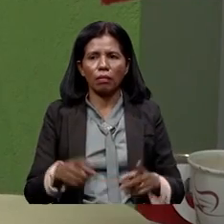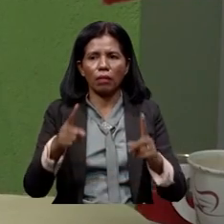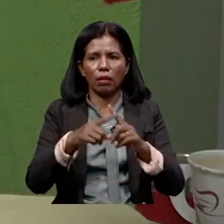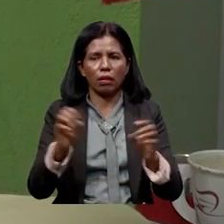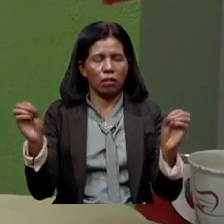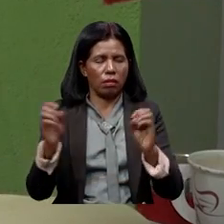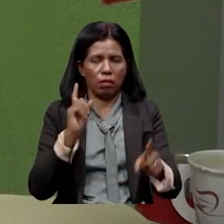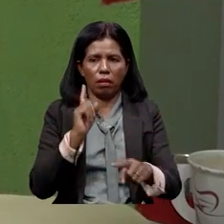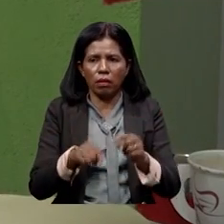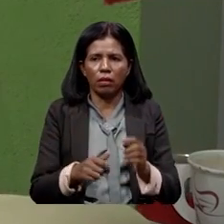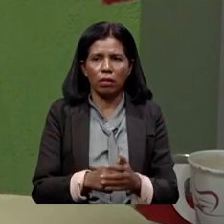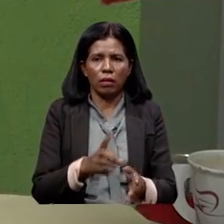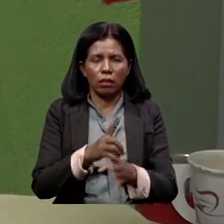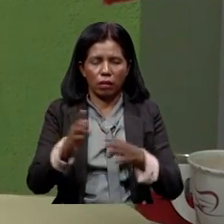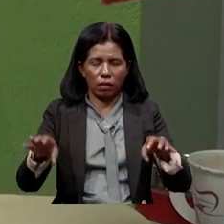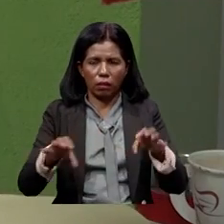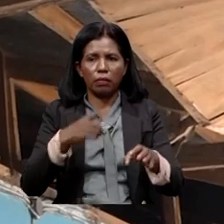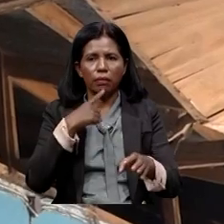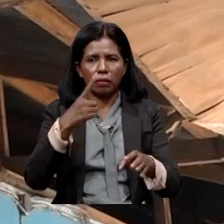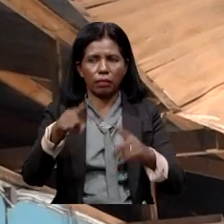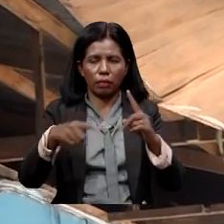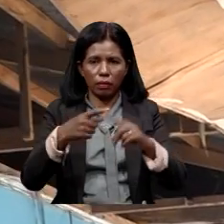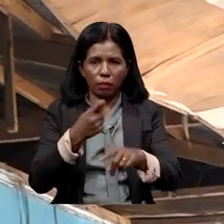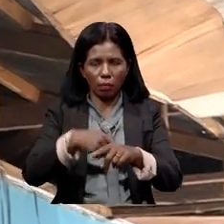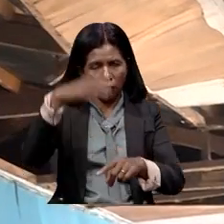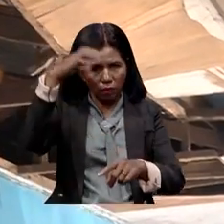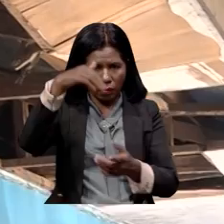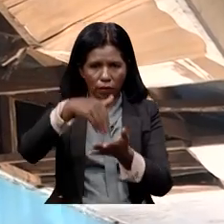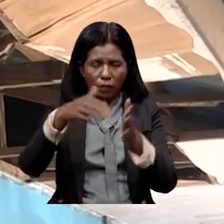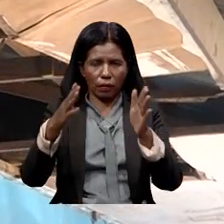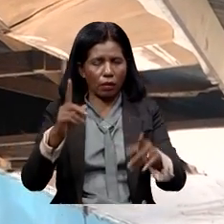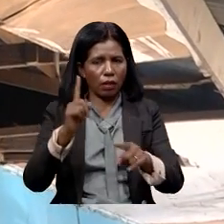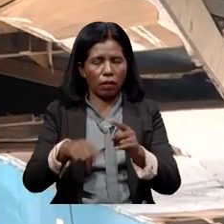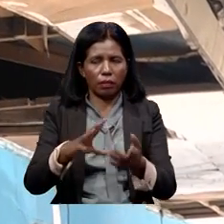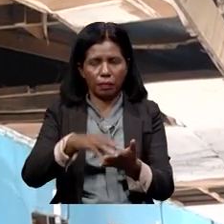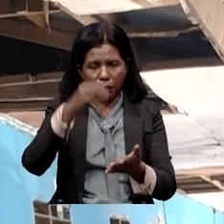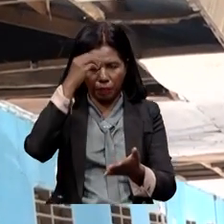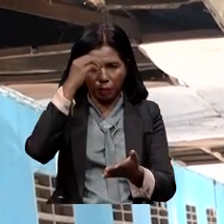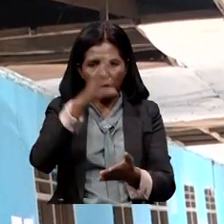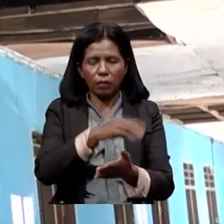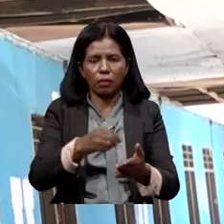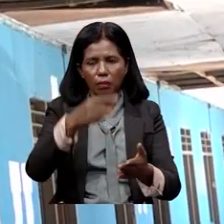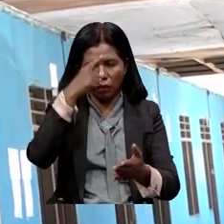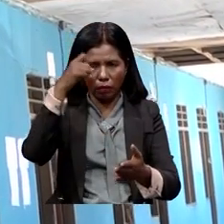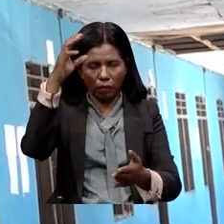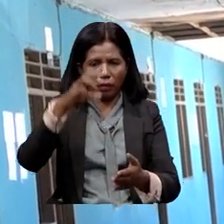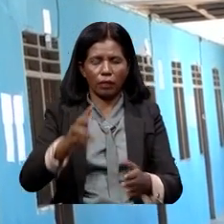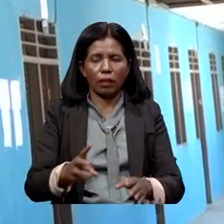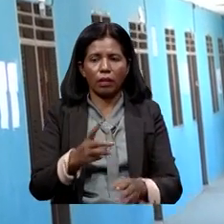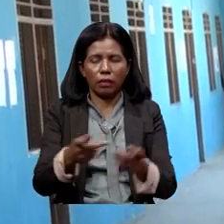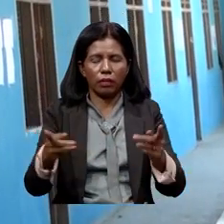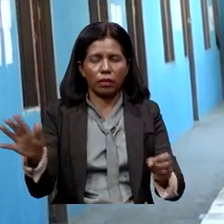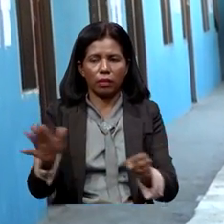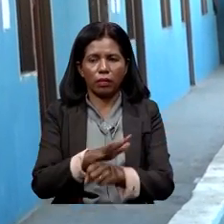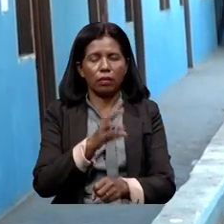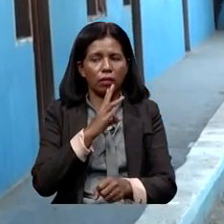reseta total. Diretor de sublinha, vai ingira tempo udan, estudante sira la beletuir proceso ensino-aprendizagem, tambaya sala de aula na kon